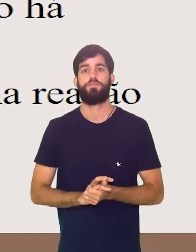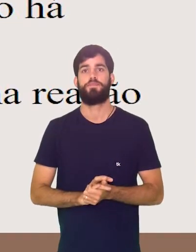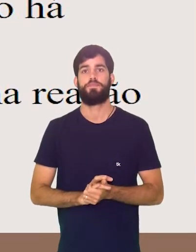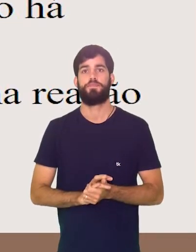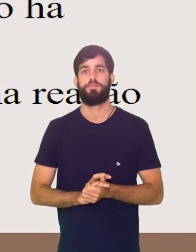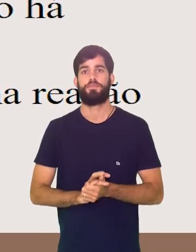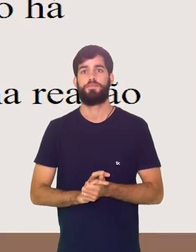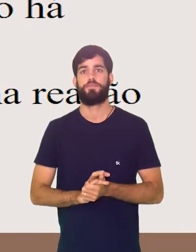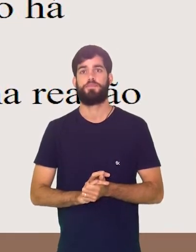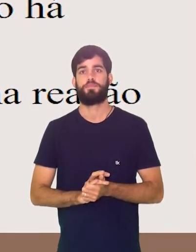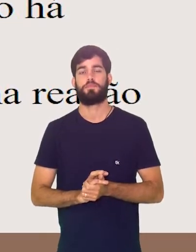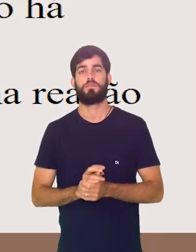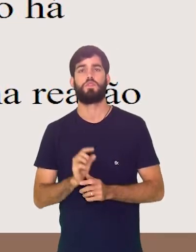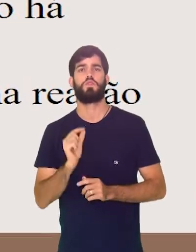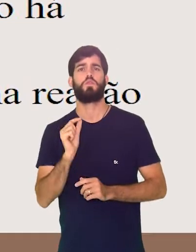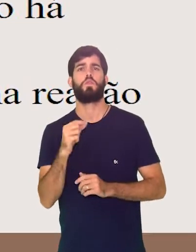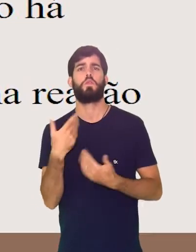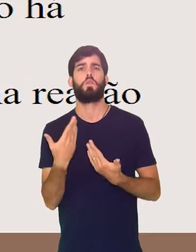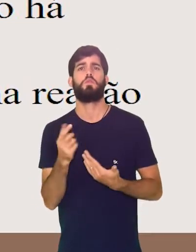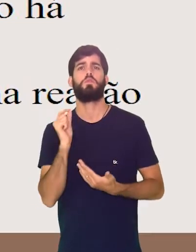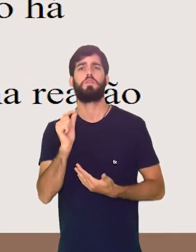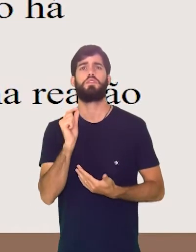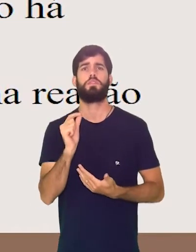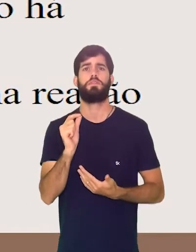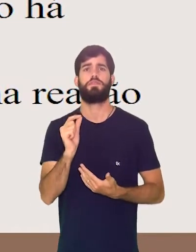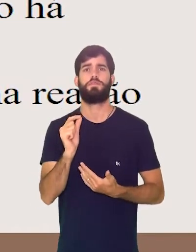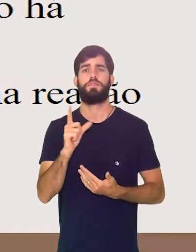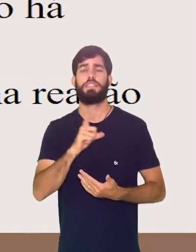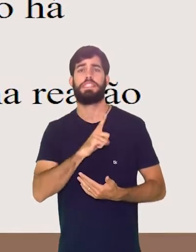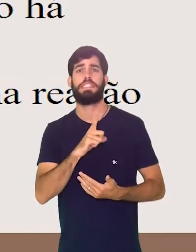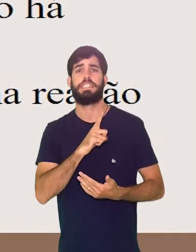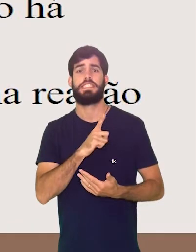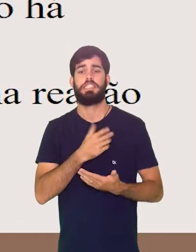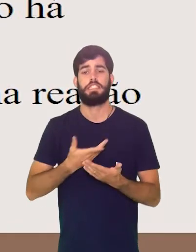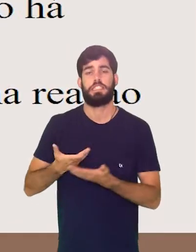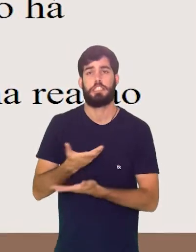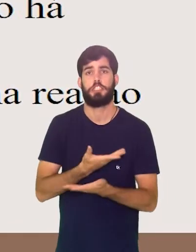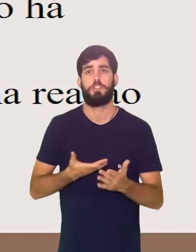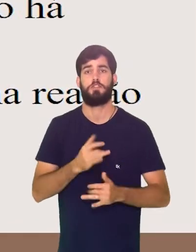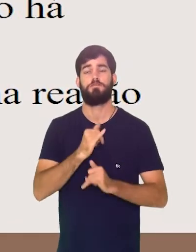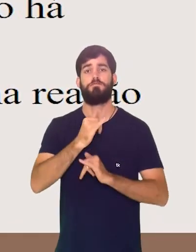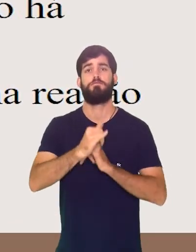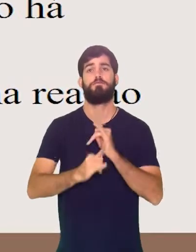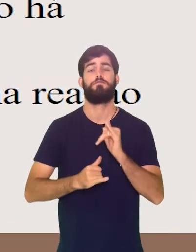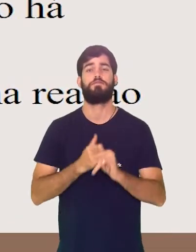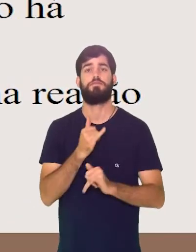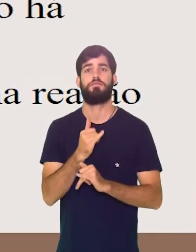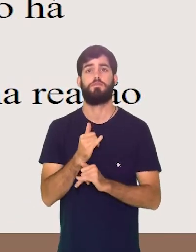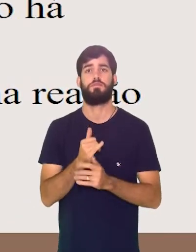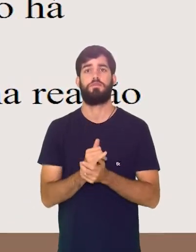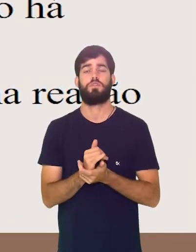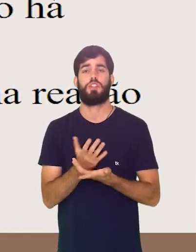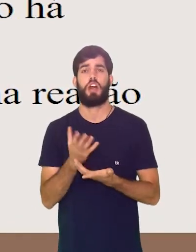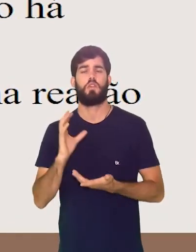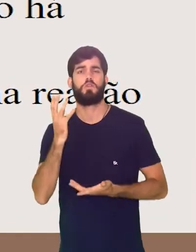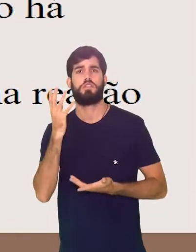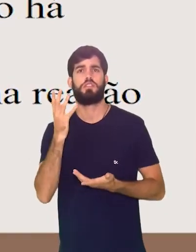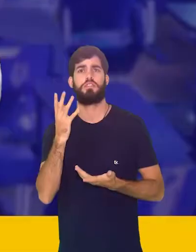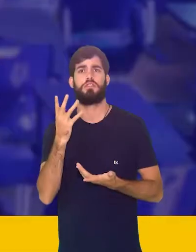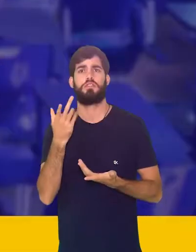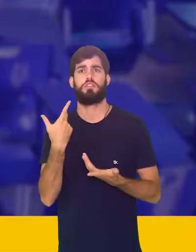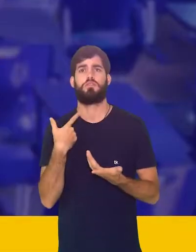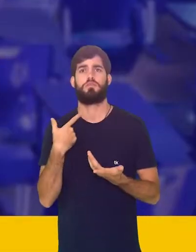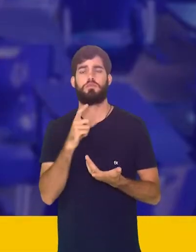e redução é quando há transferência de elétrons, contudo ocorrem juntas na mesma reação química. Só um